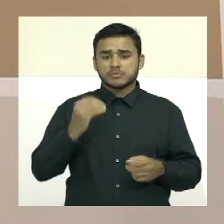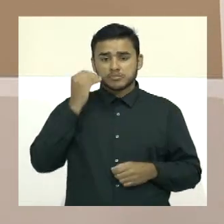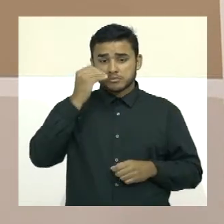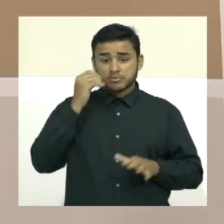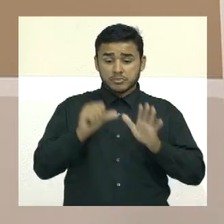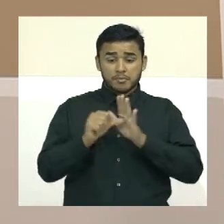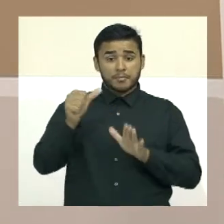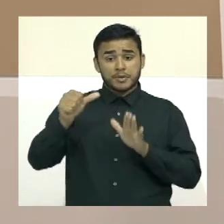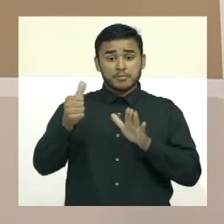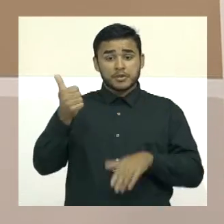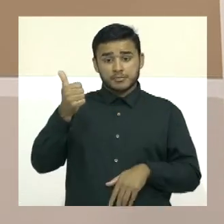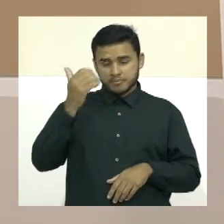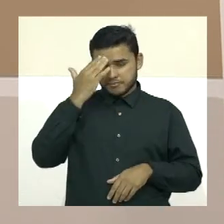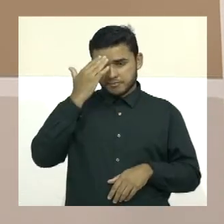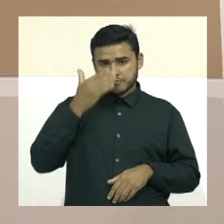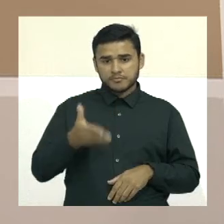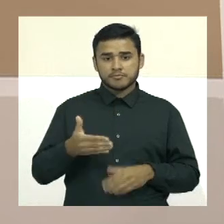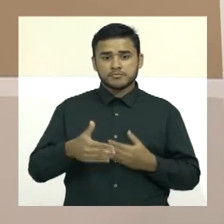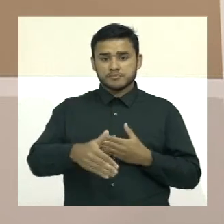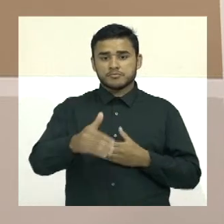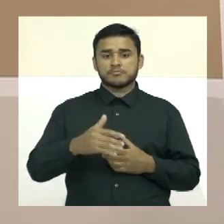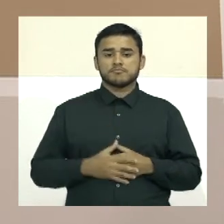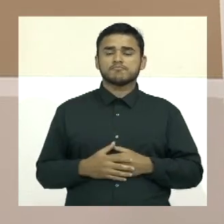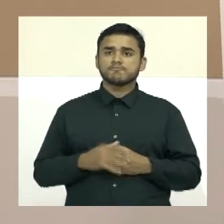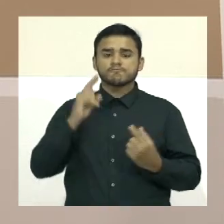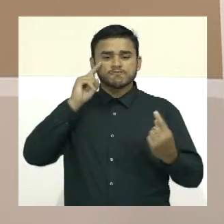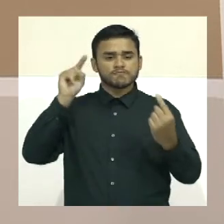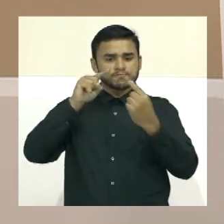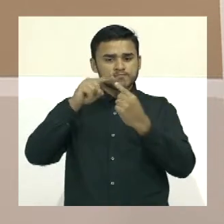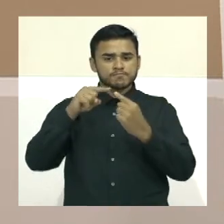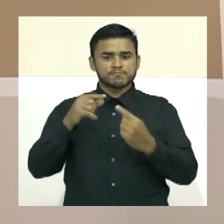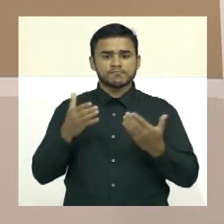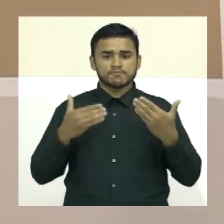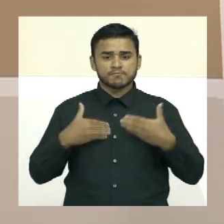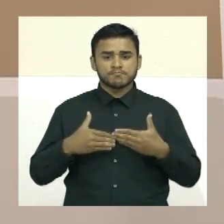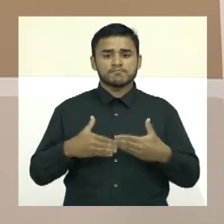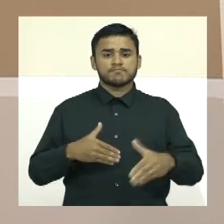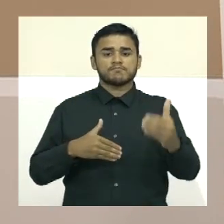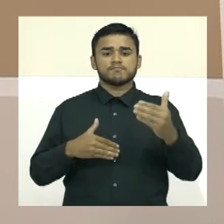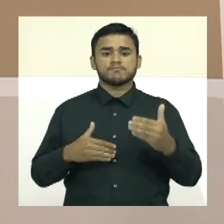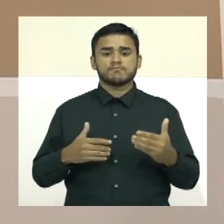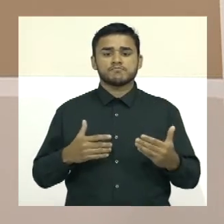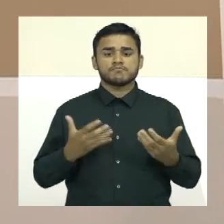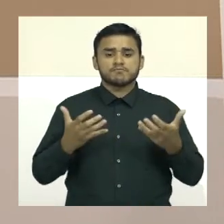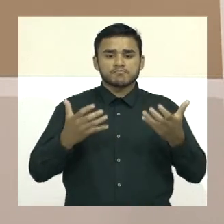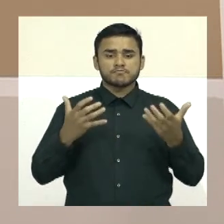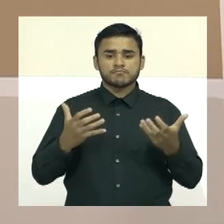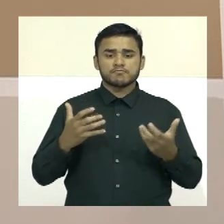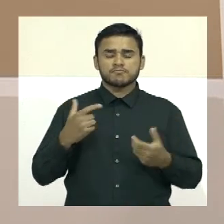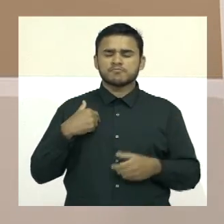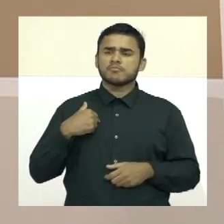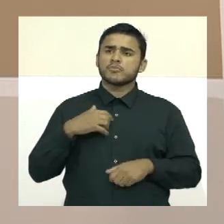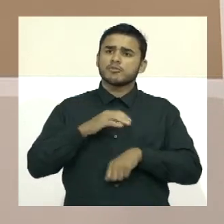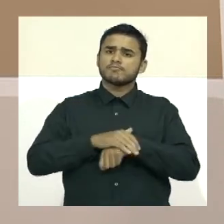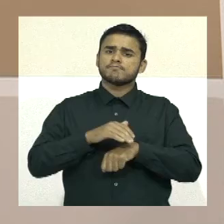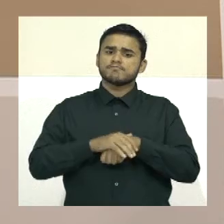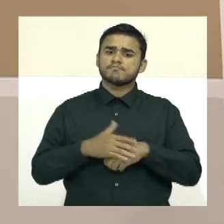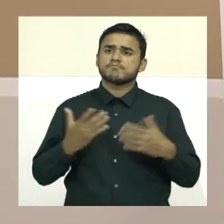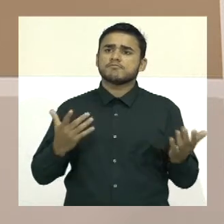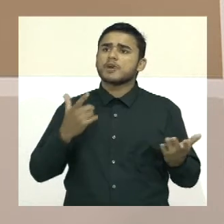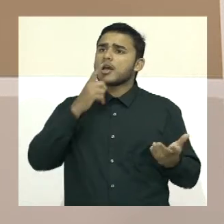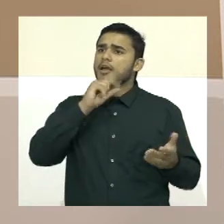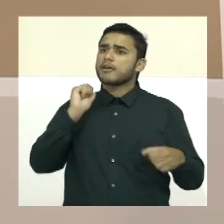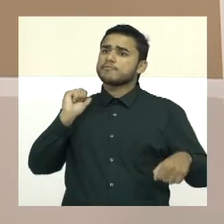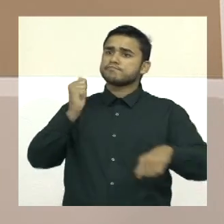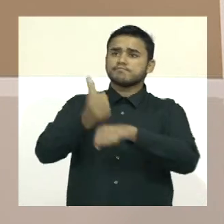primeira experiência, mas a minha sede de ocupar um espaço como esse foi justamente me sentir órfã de uma voz feminina